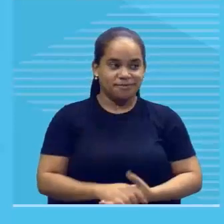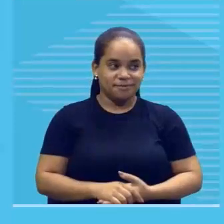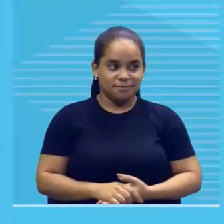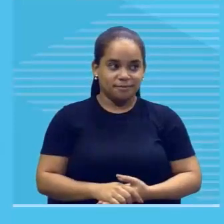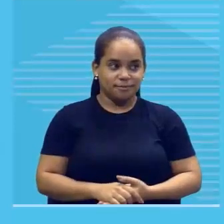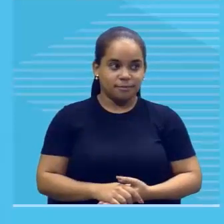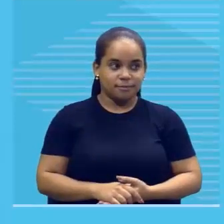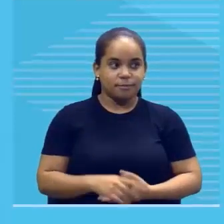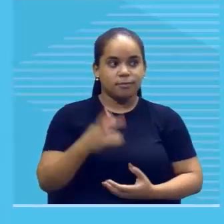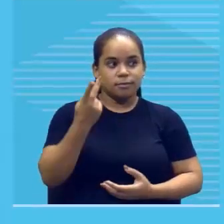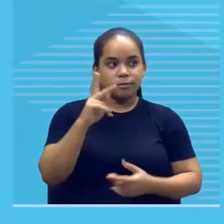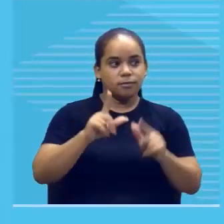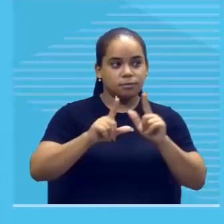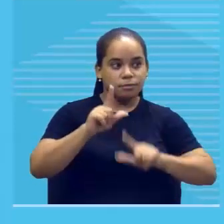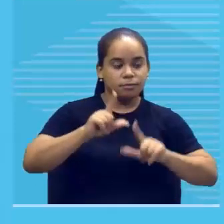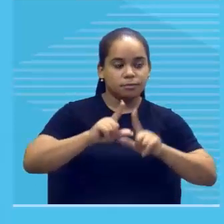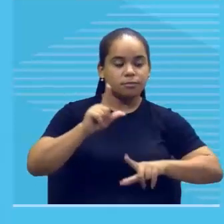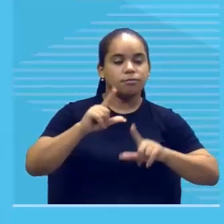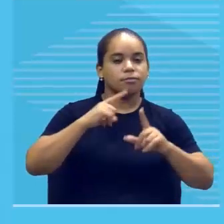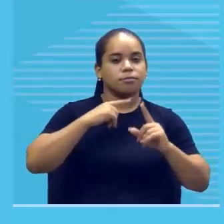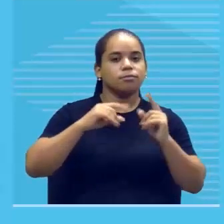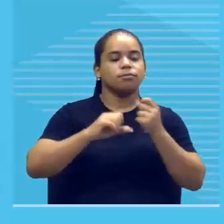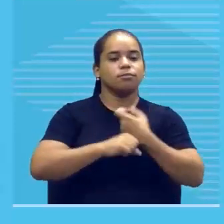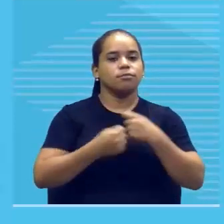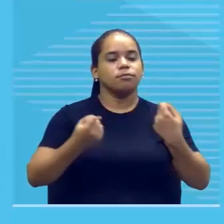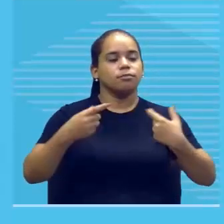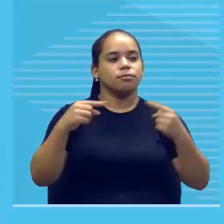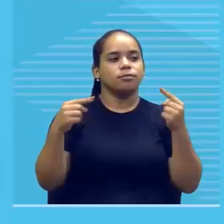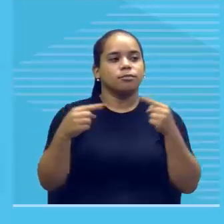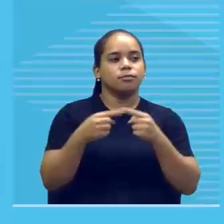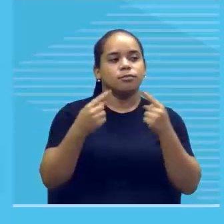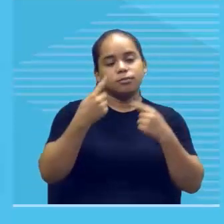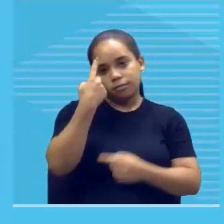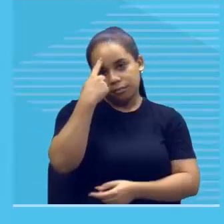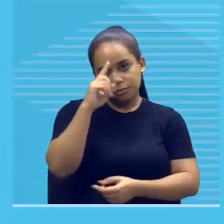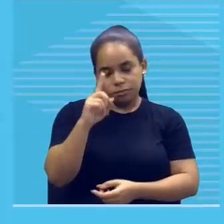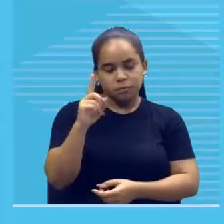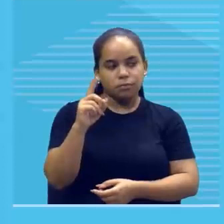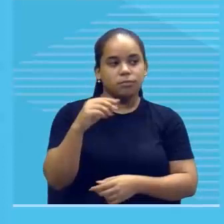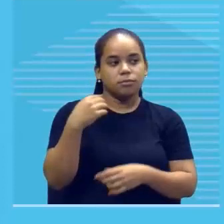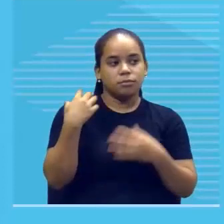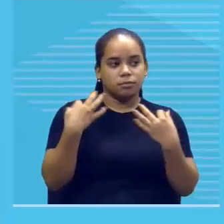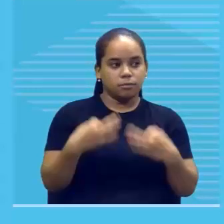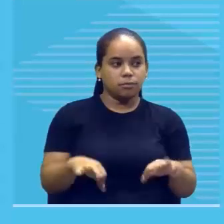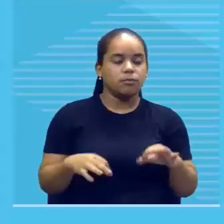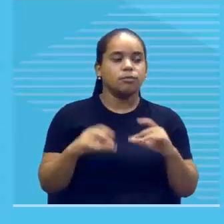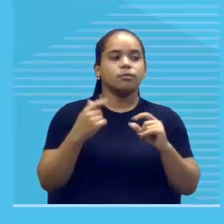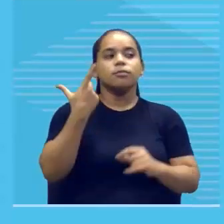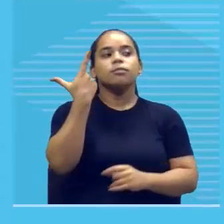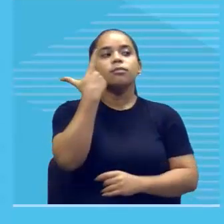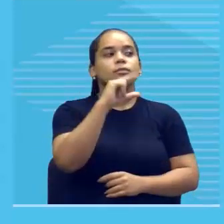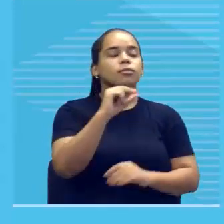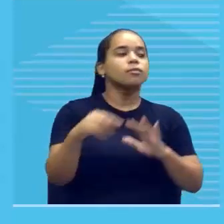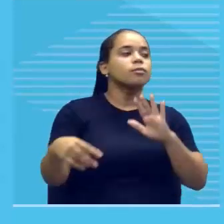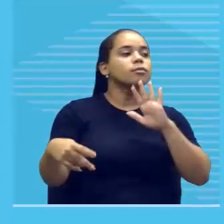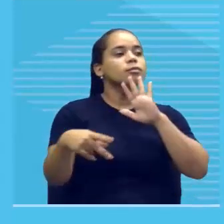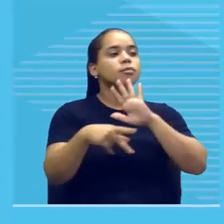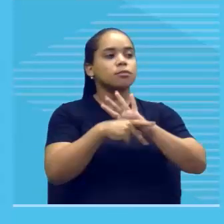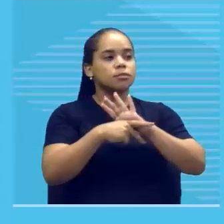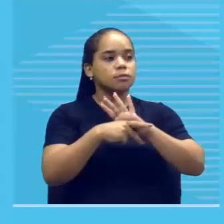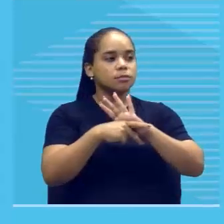né a sua variável está na grandeza Dias Beleza então jovens Quem são